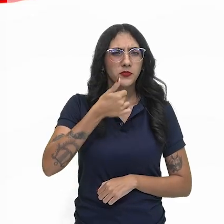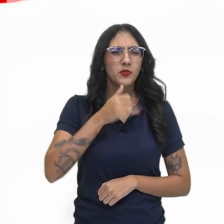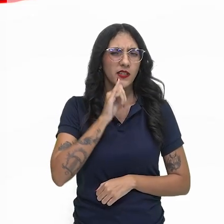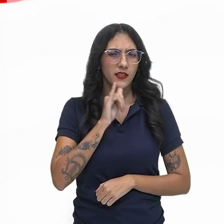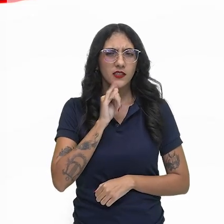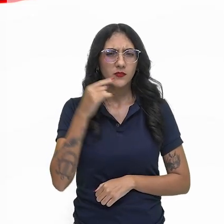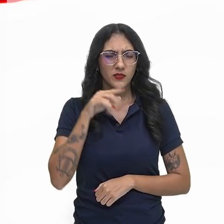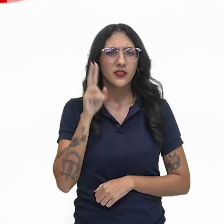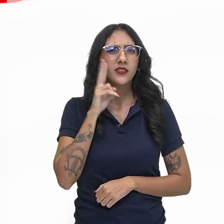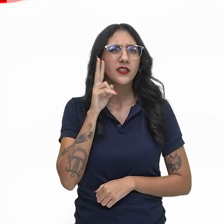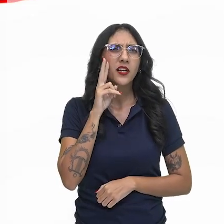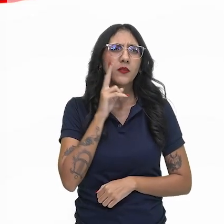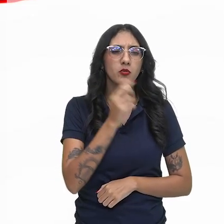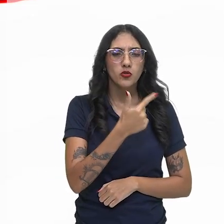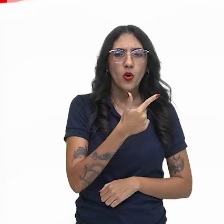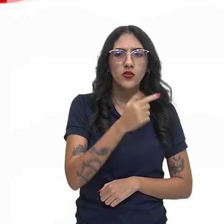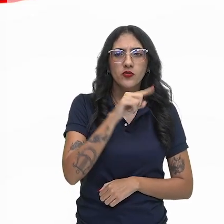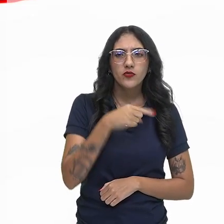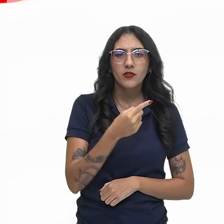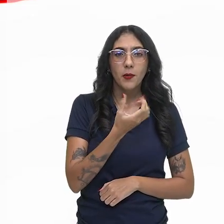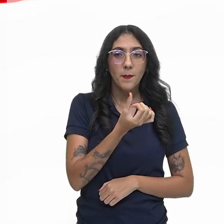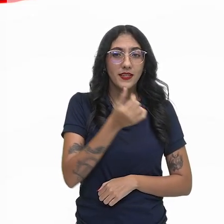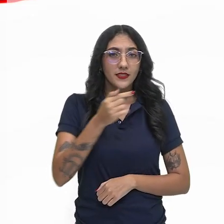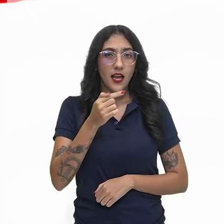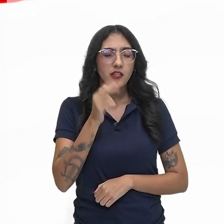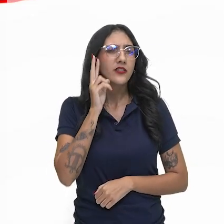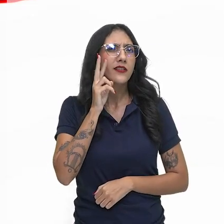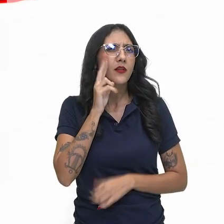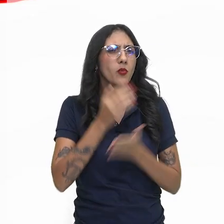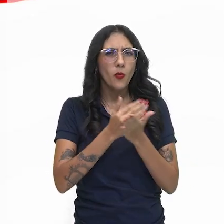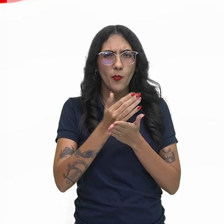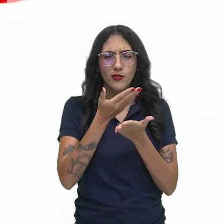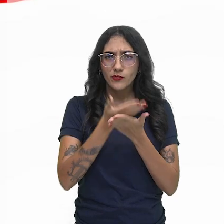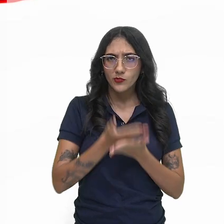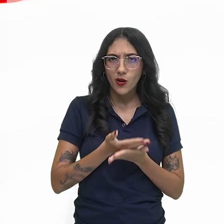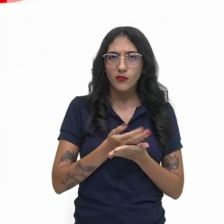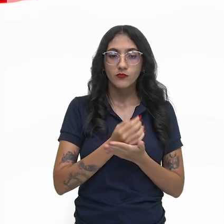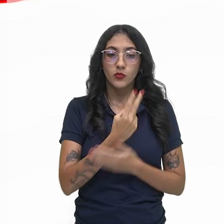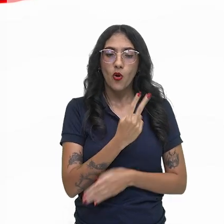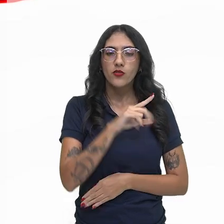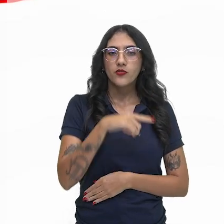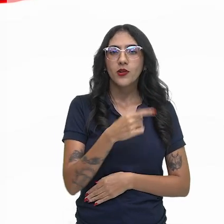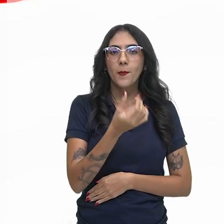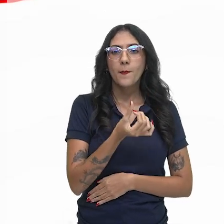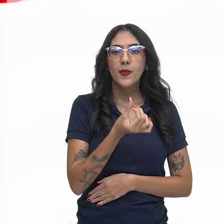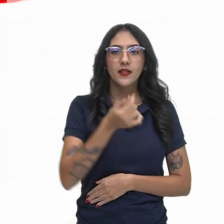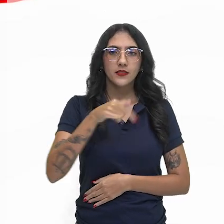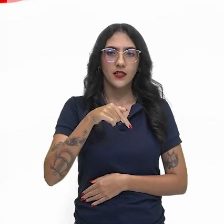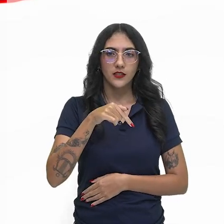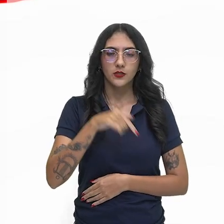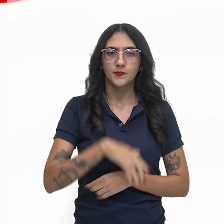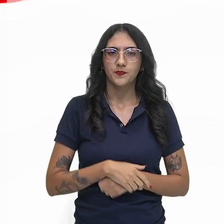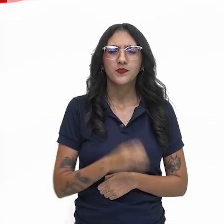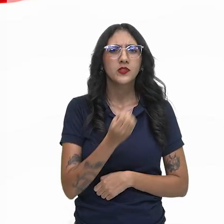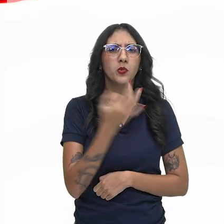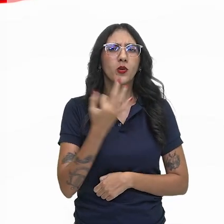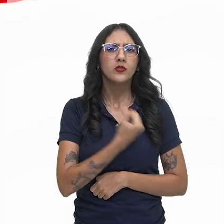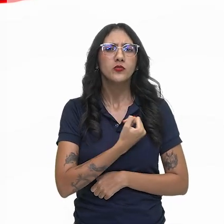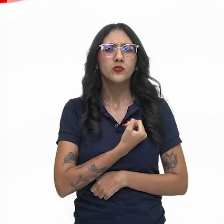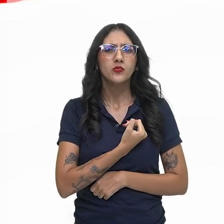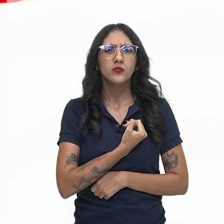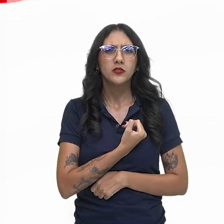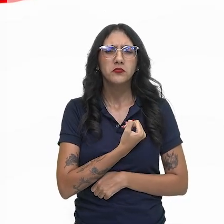2,67. Lembra? Foi como começou a nossa aula, 2,67. 2,67. Quantos